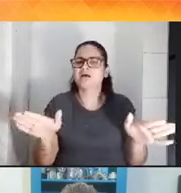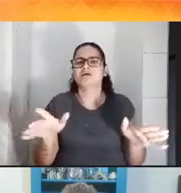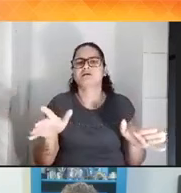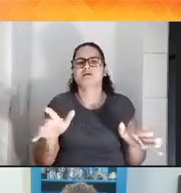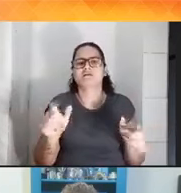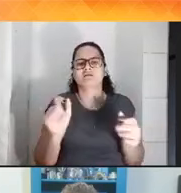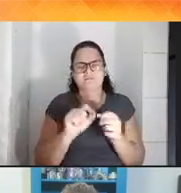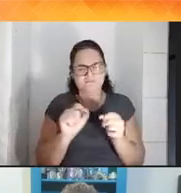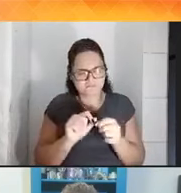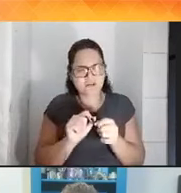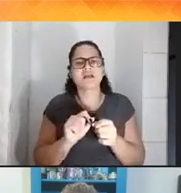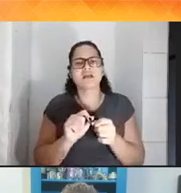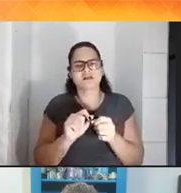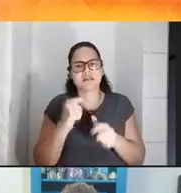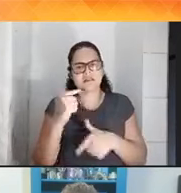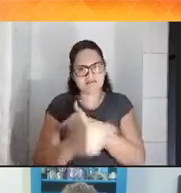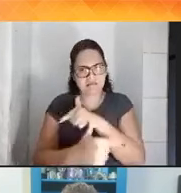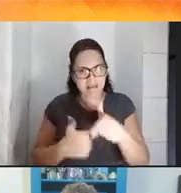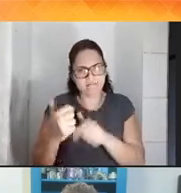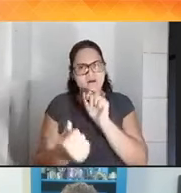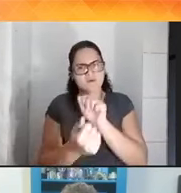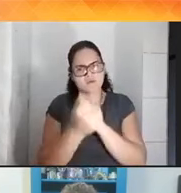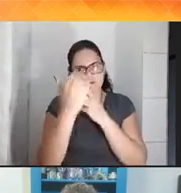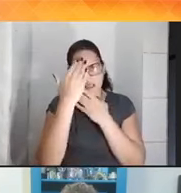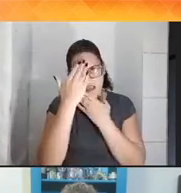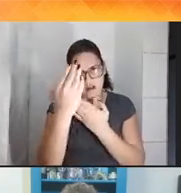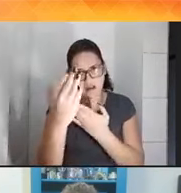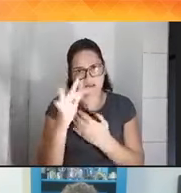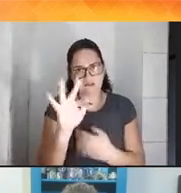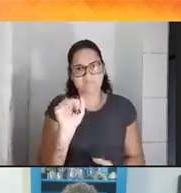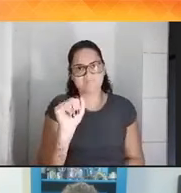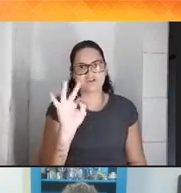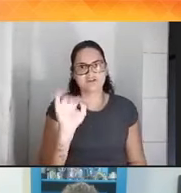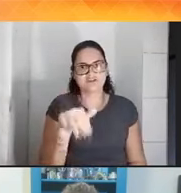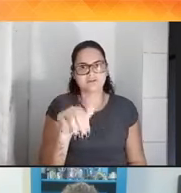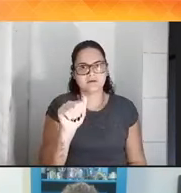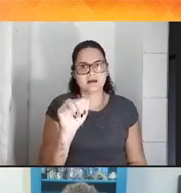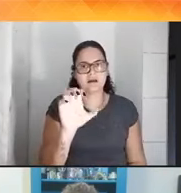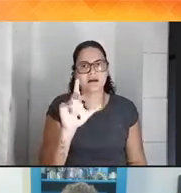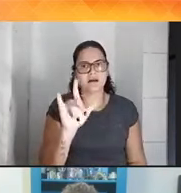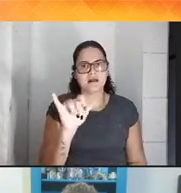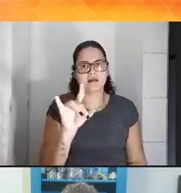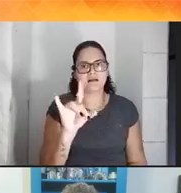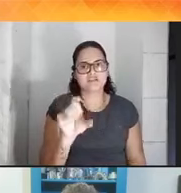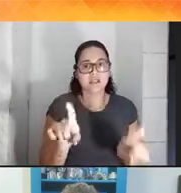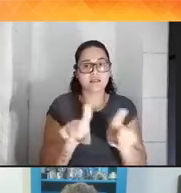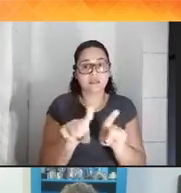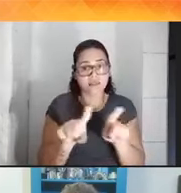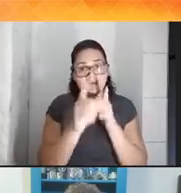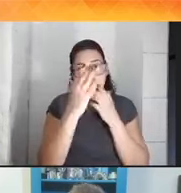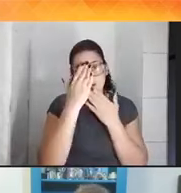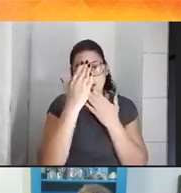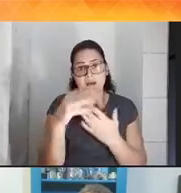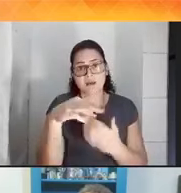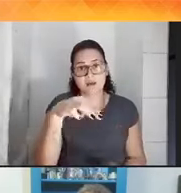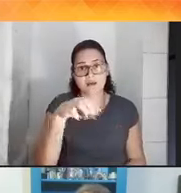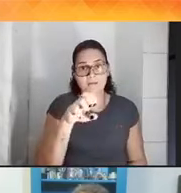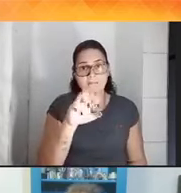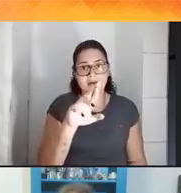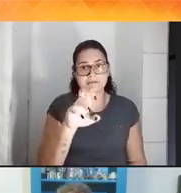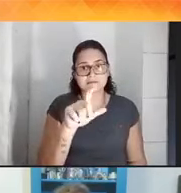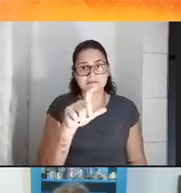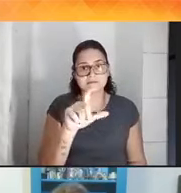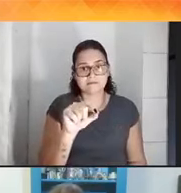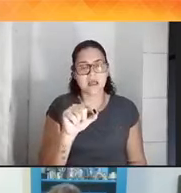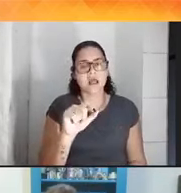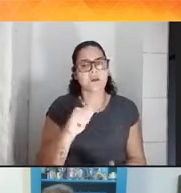esse trabalho junto, então queria agradecer a Fátima Cleide. Agradecer ao Marcelo, que ao longo desses anos acompanhou